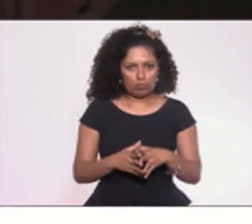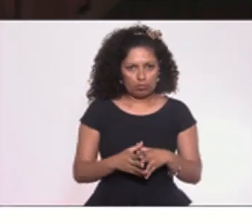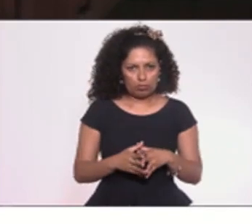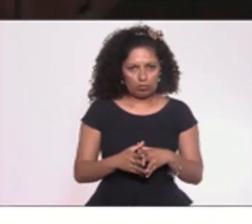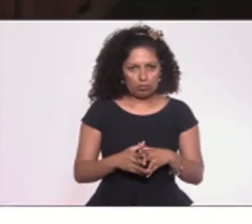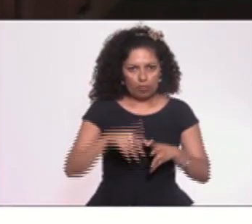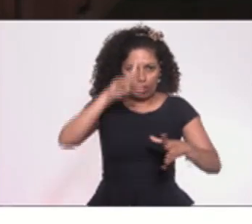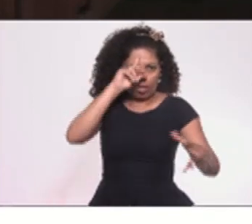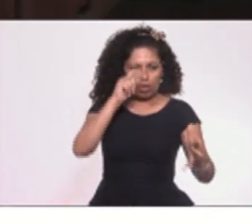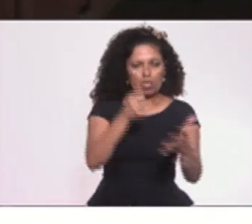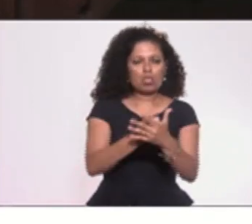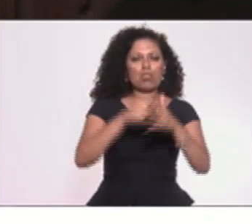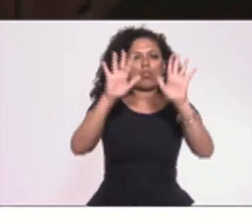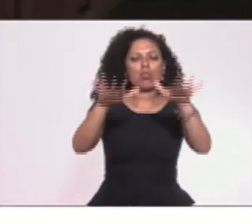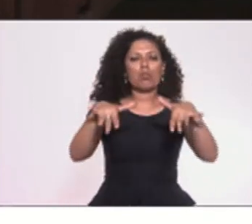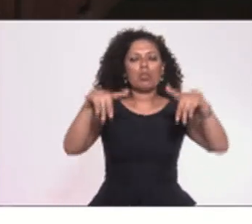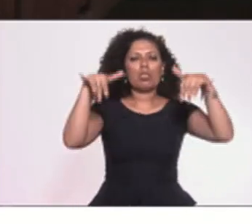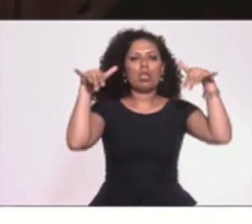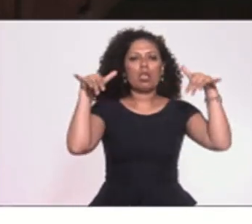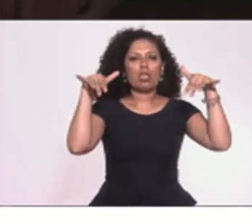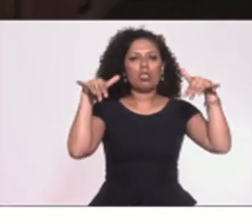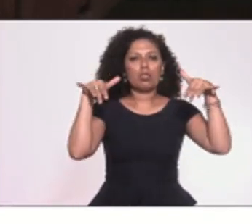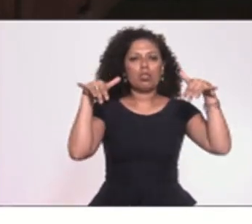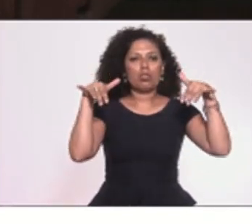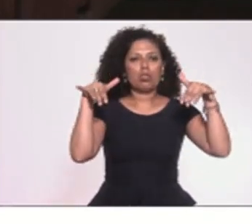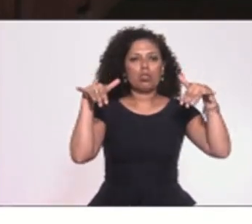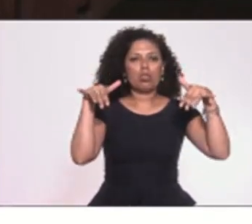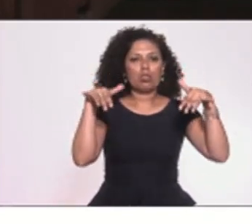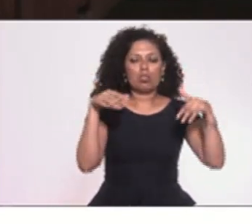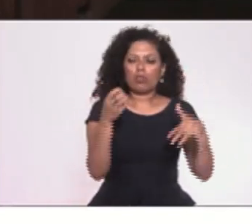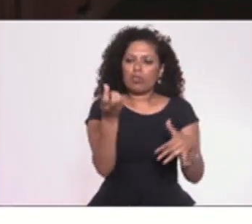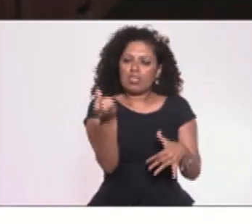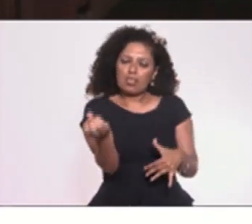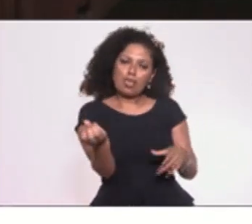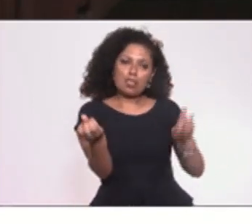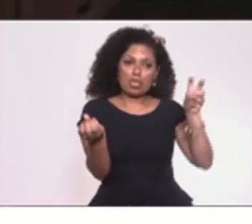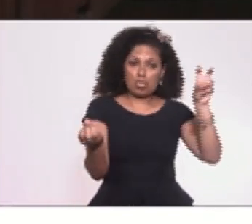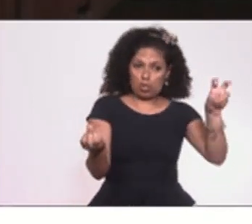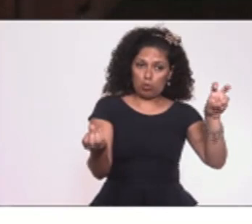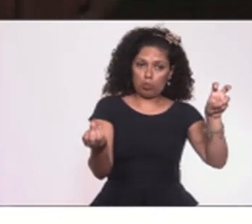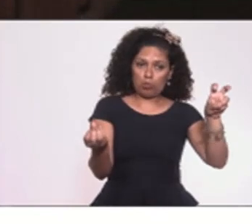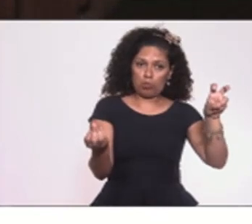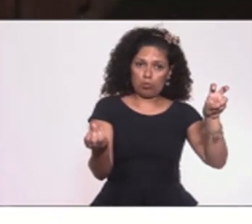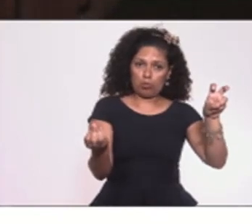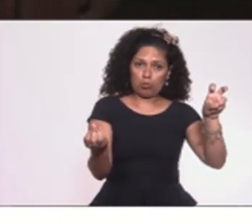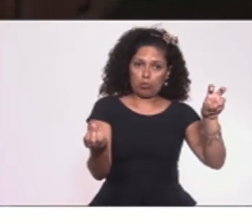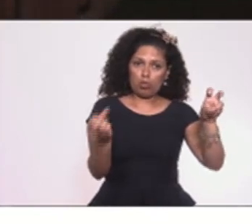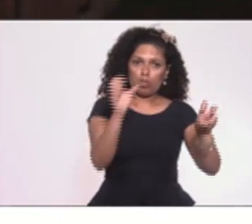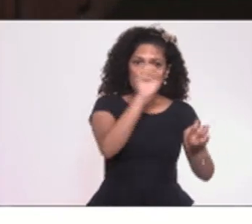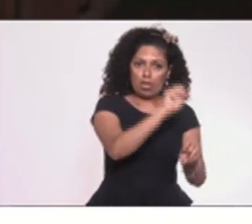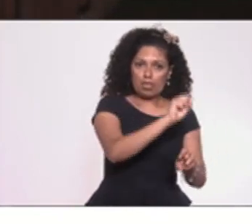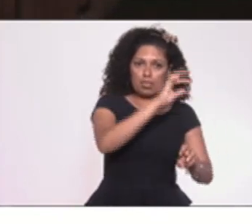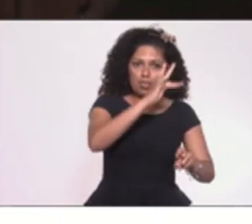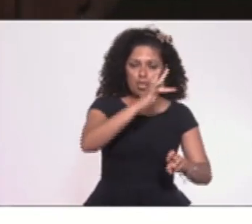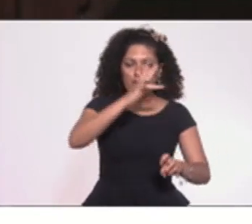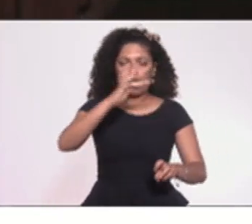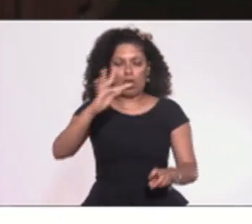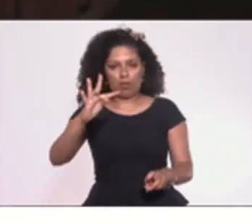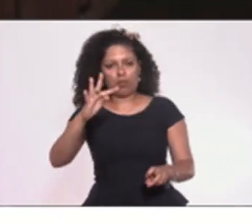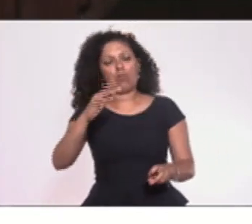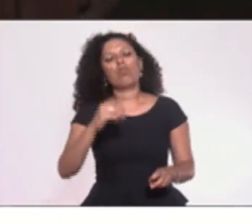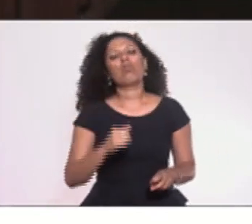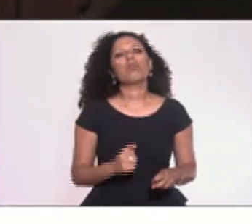da decisão do plenário, que foi 6-5 do Supremo Tribunal